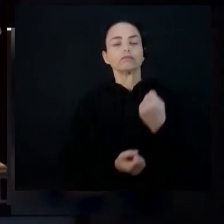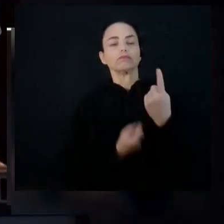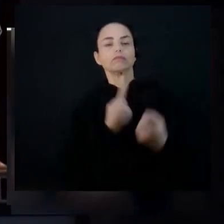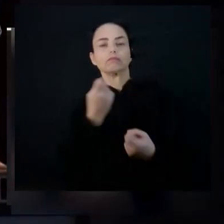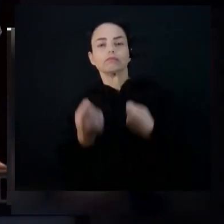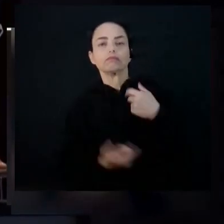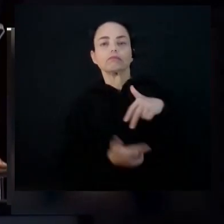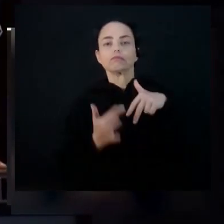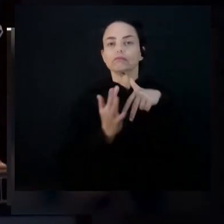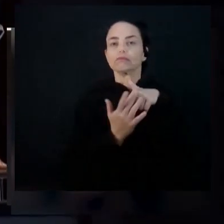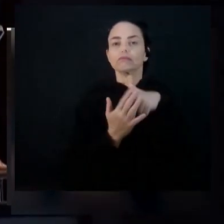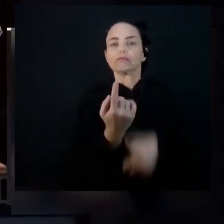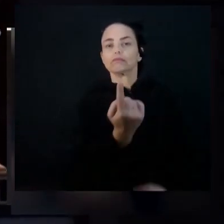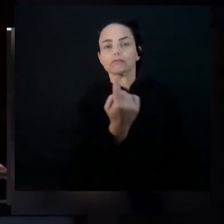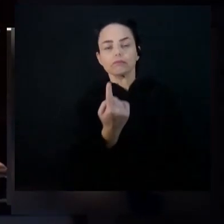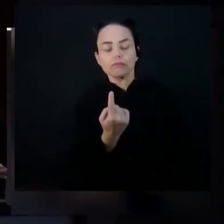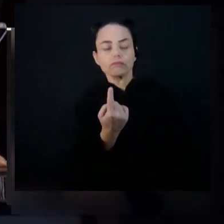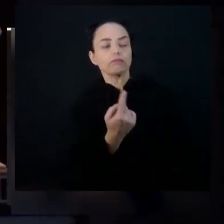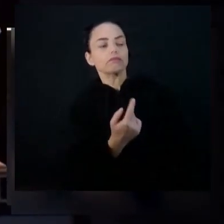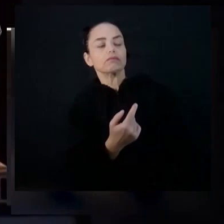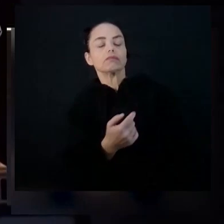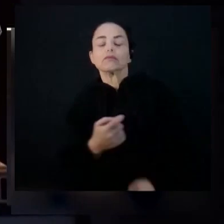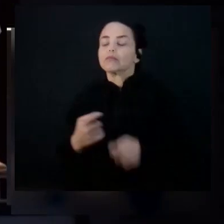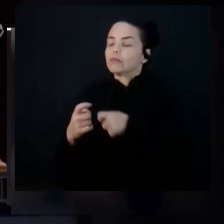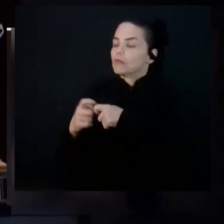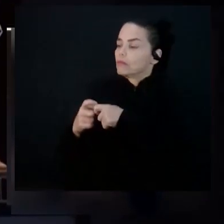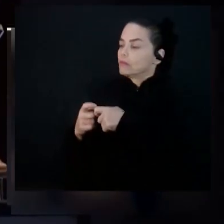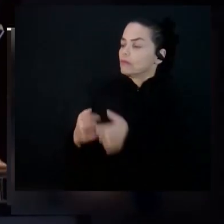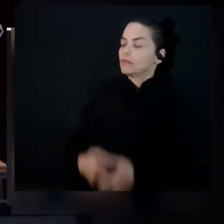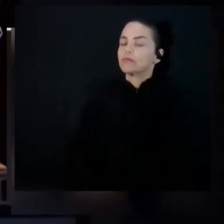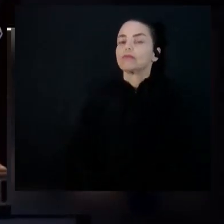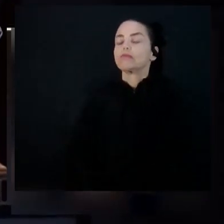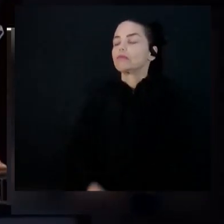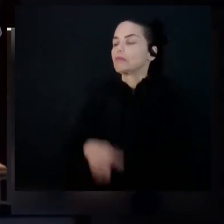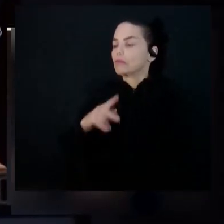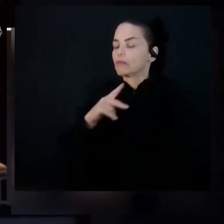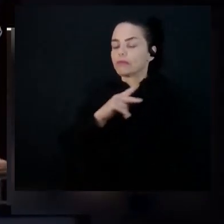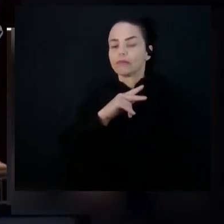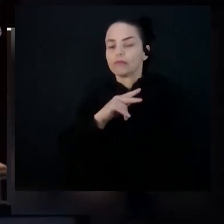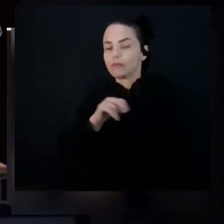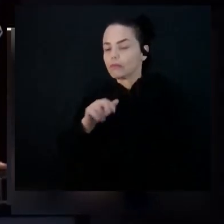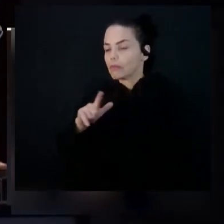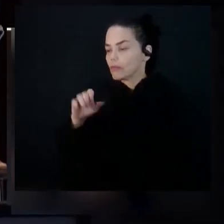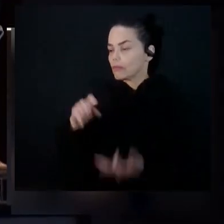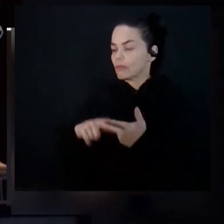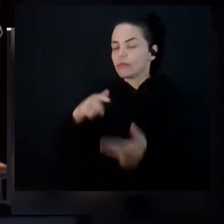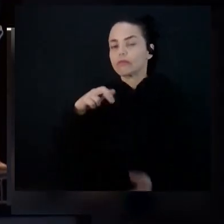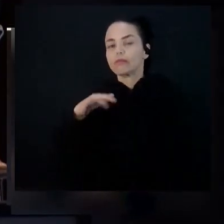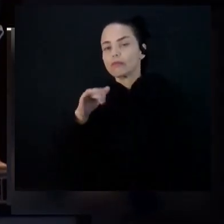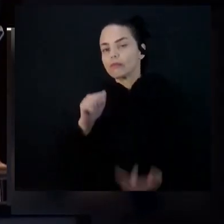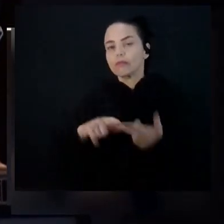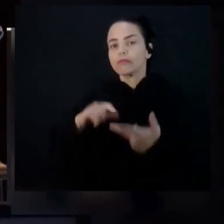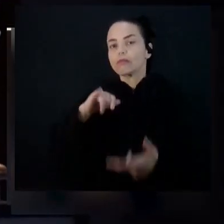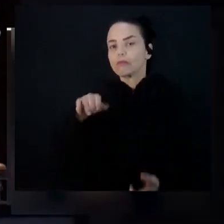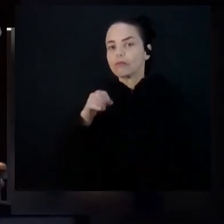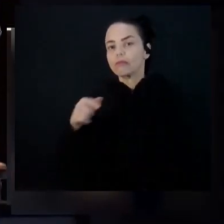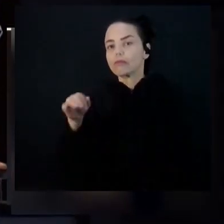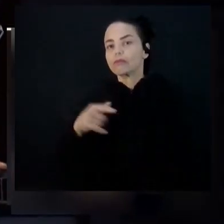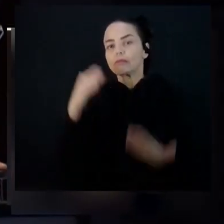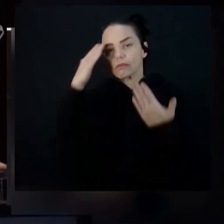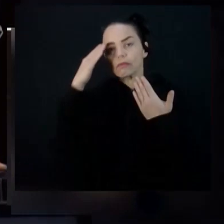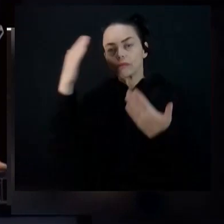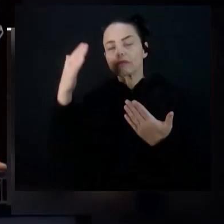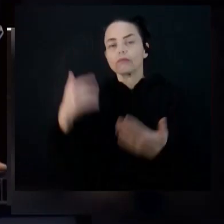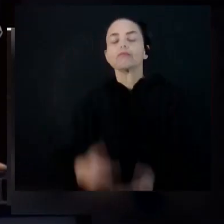até nós e fala, olha doutor, olha Paulo, olha Maria, olha João, olha Jorge, muito obrigado por aquilo